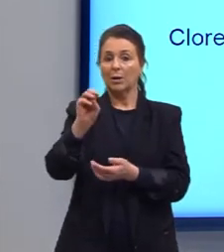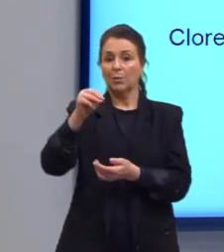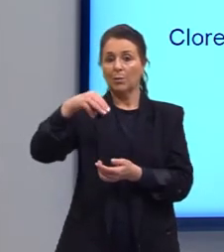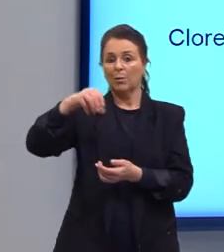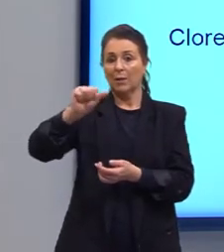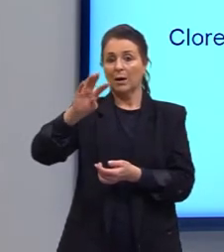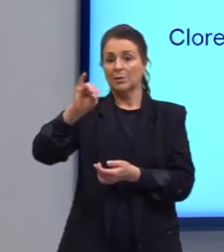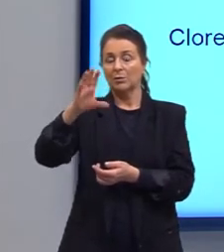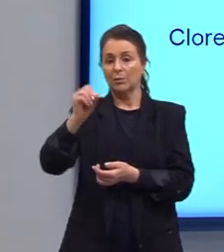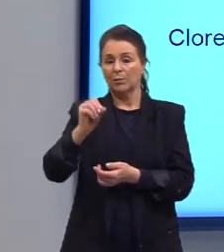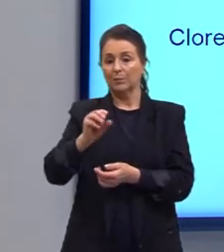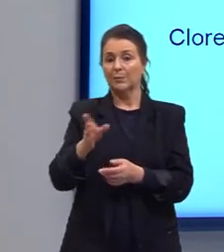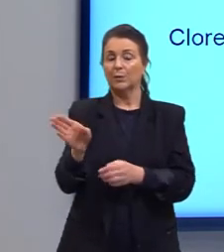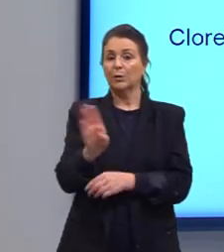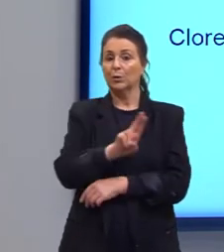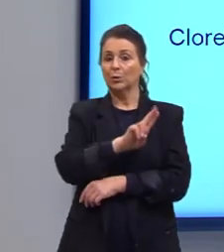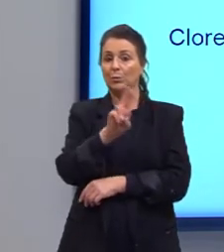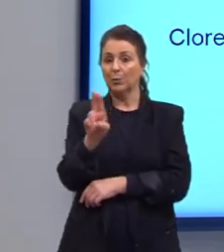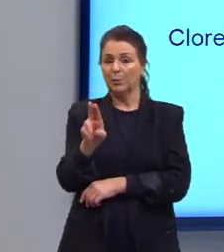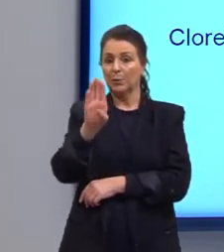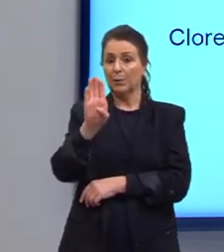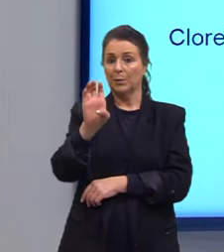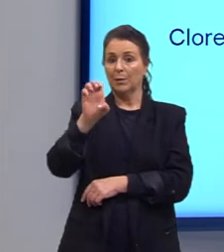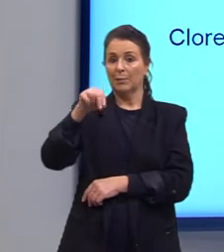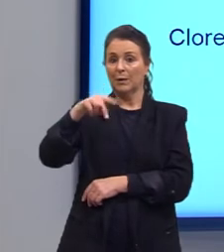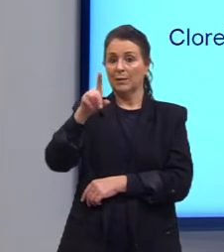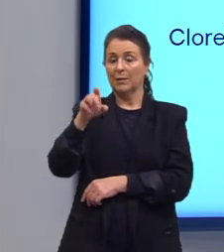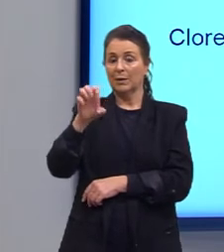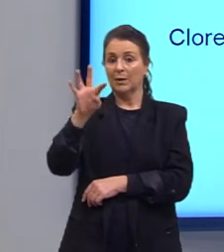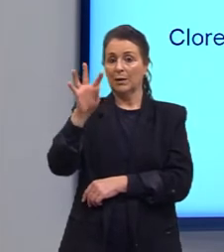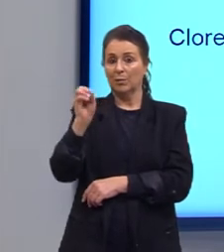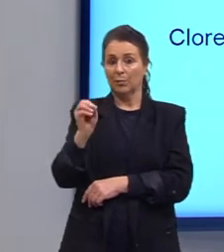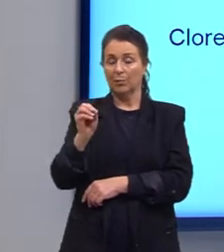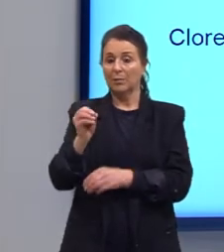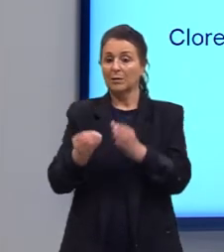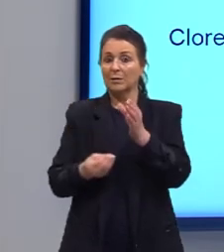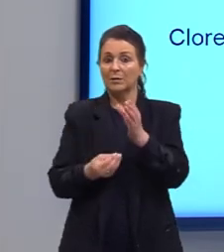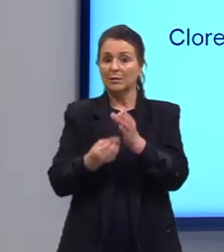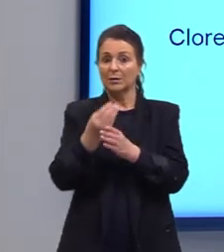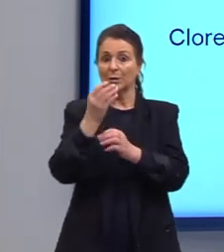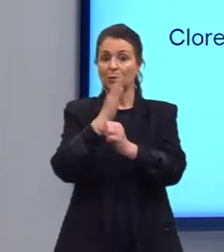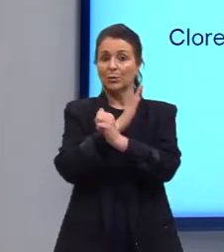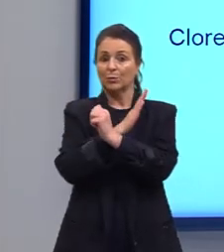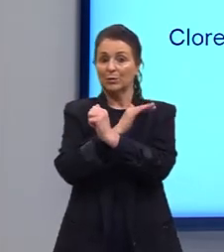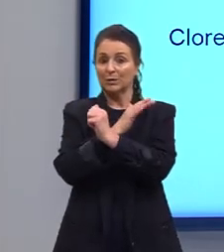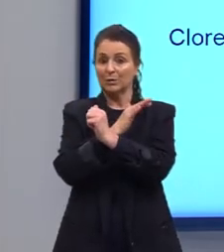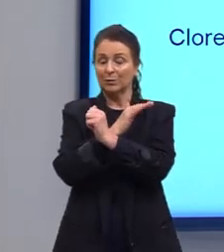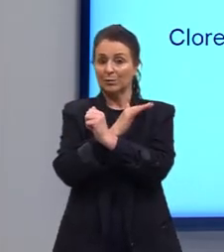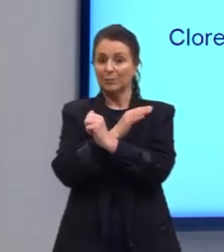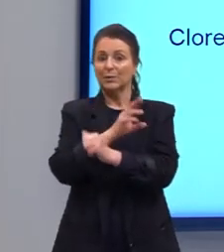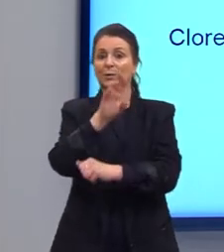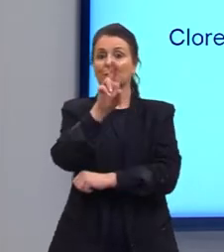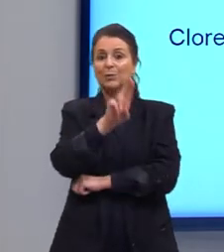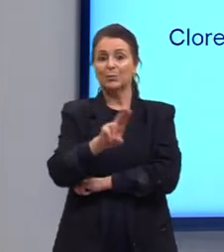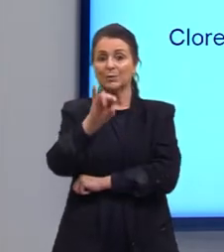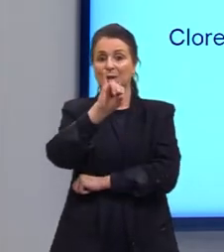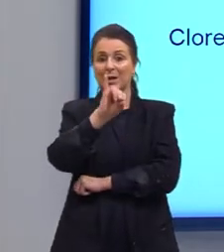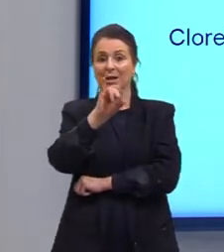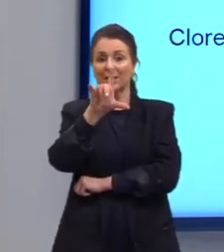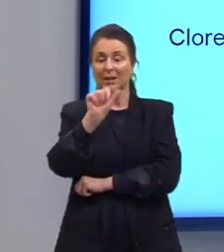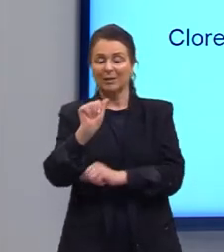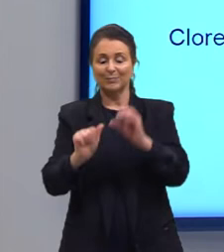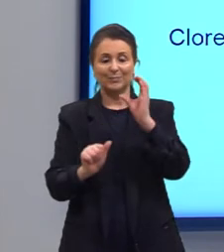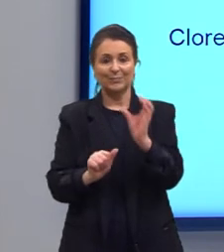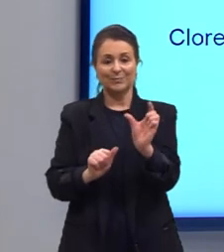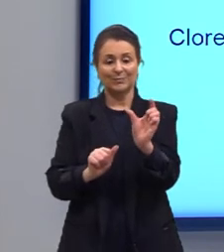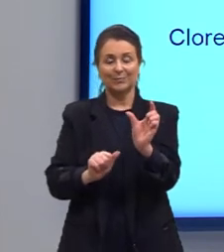benzeno mas como eles são derivados dos ácidos carboxílicos eu vou utilizar a terminação ilã Então vai